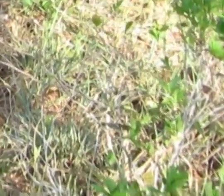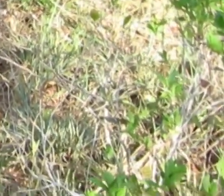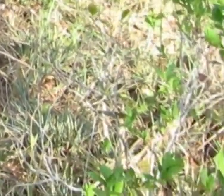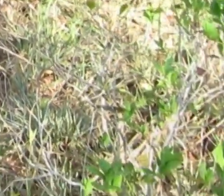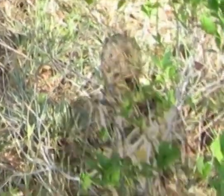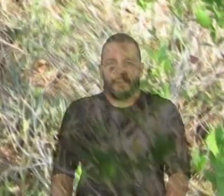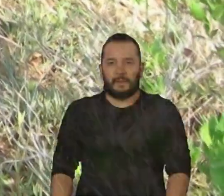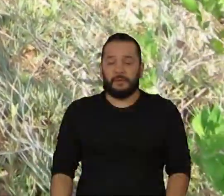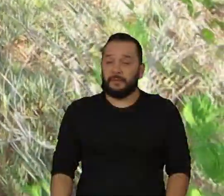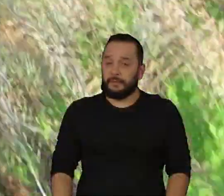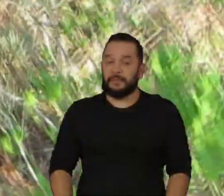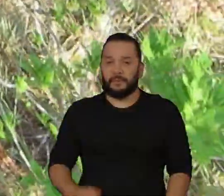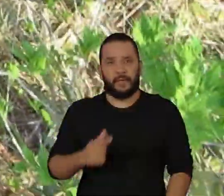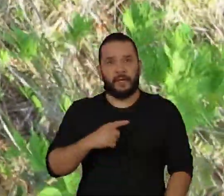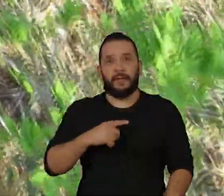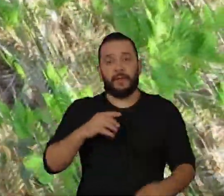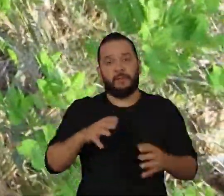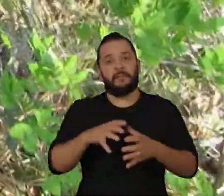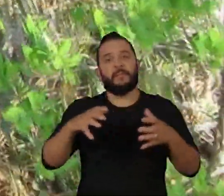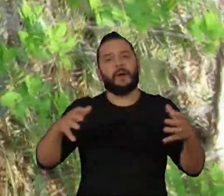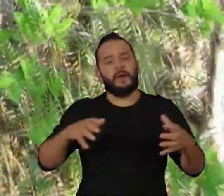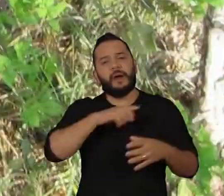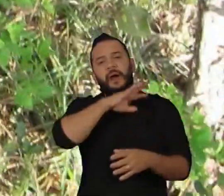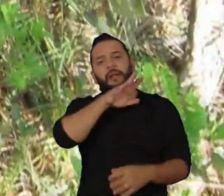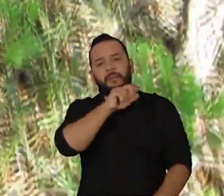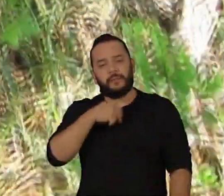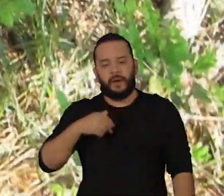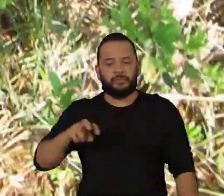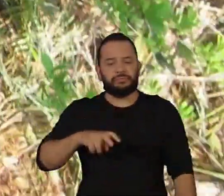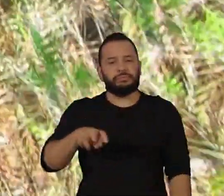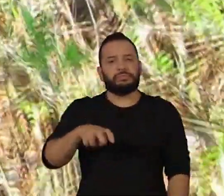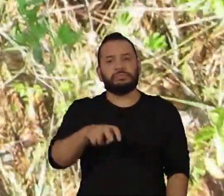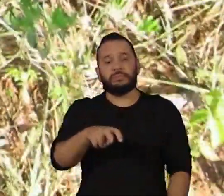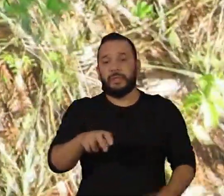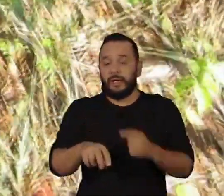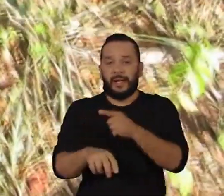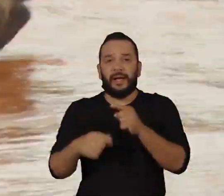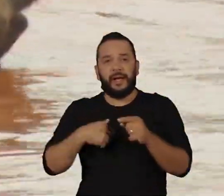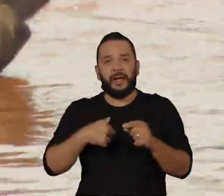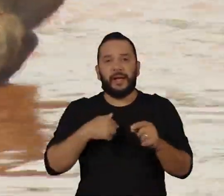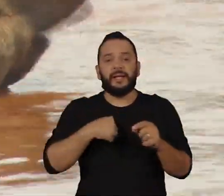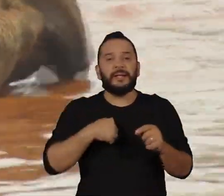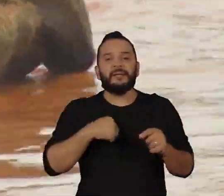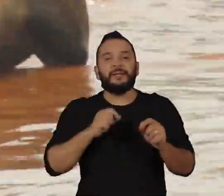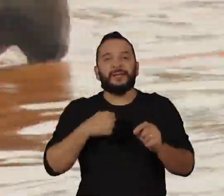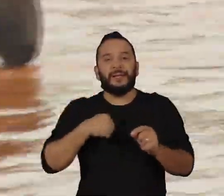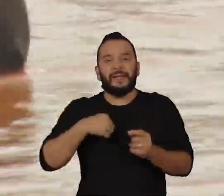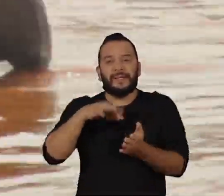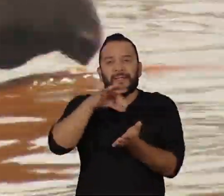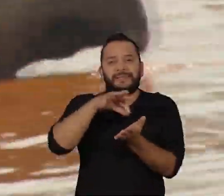O maior animal terrestre do Brasil, a jardineira das florestas.